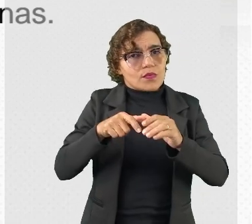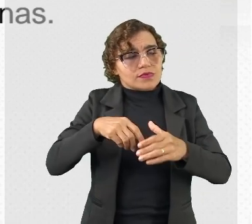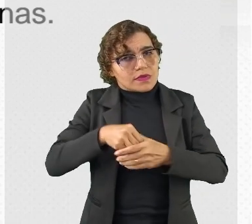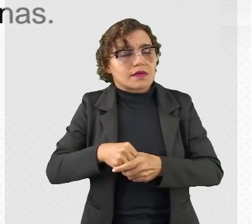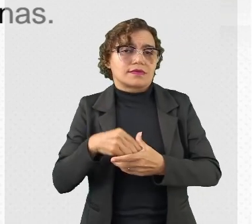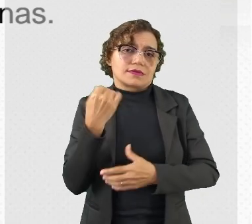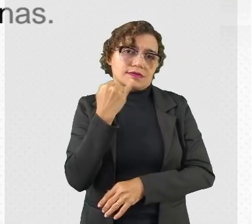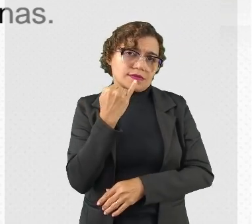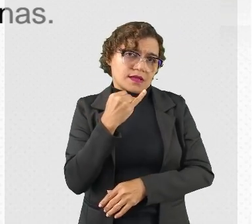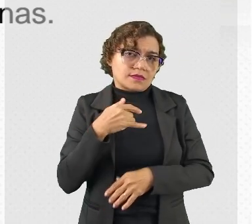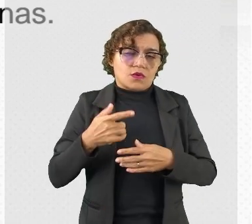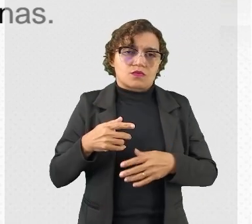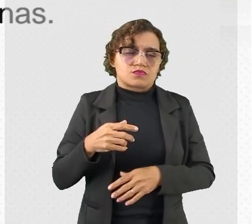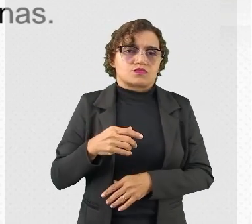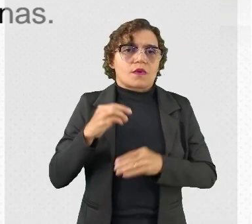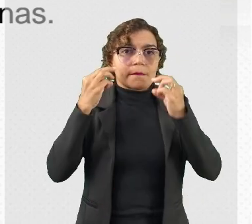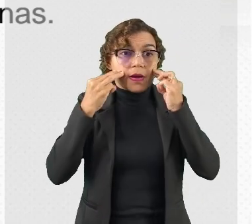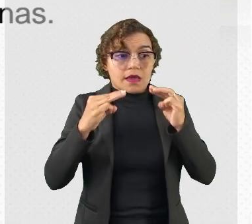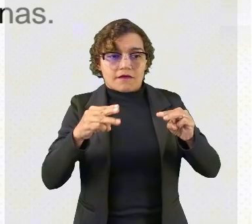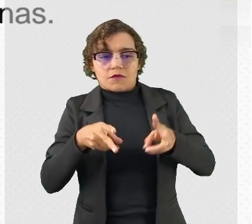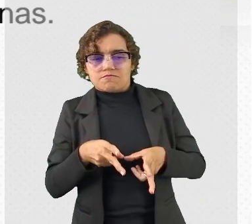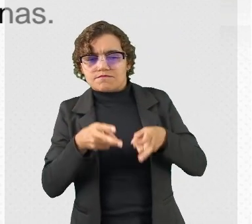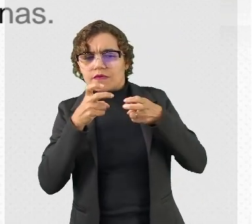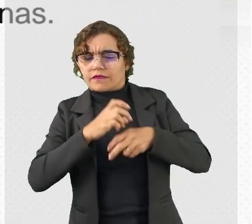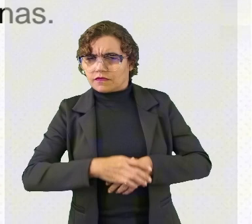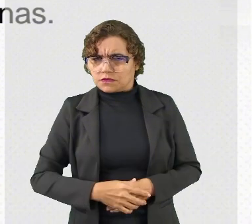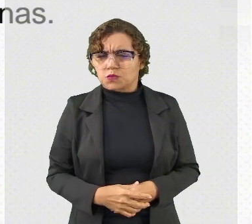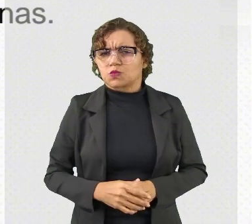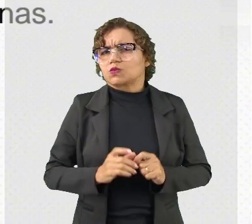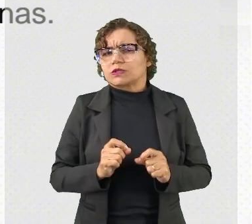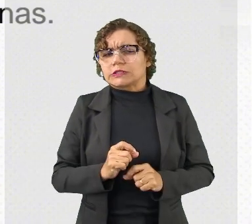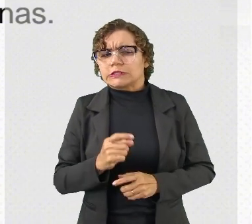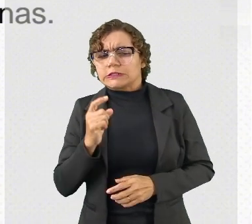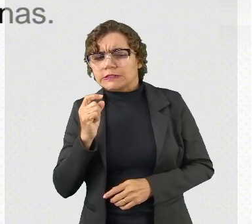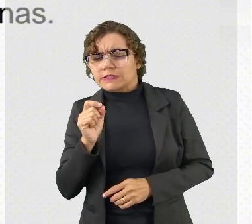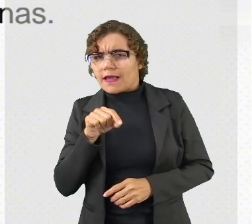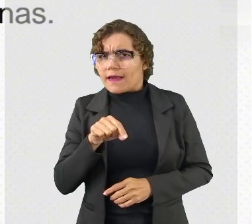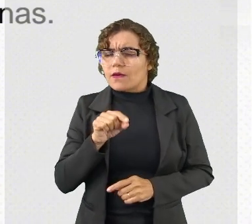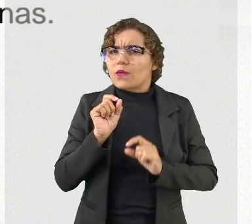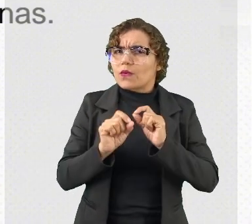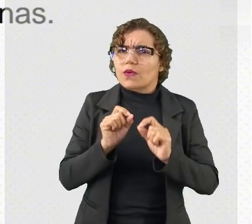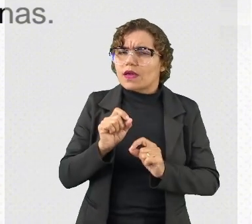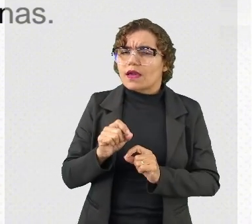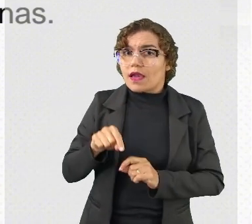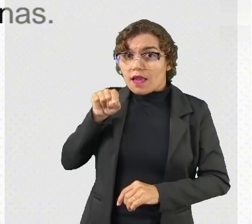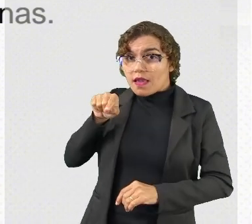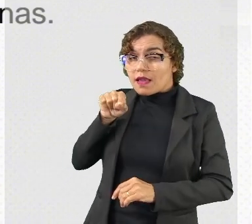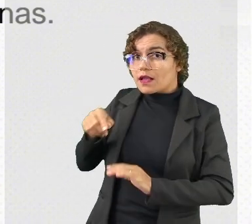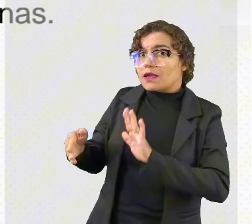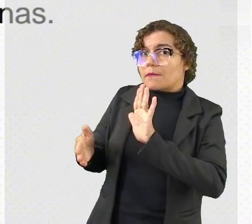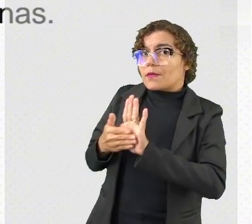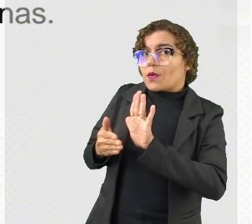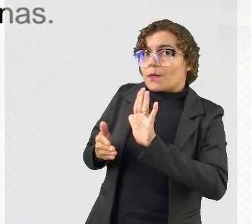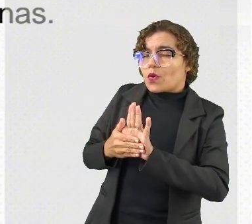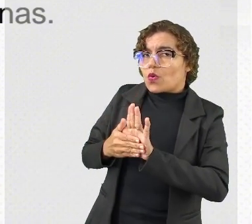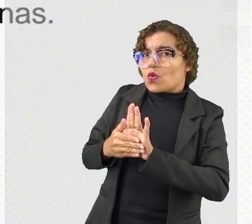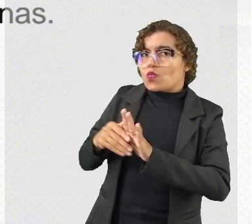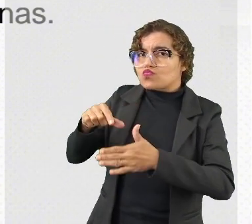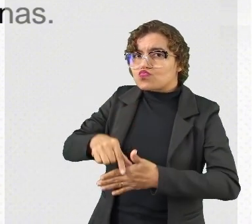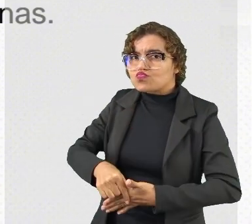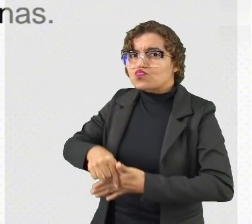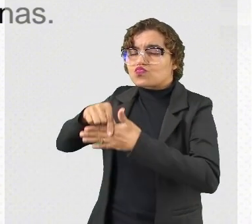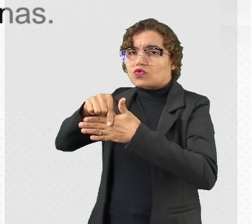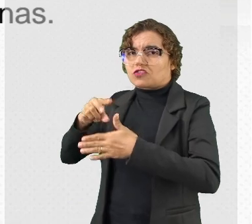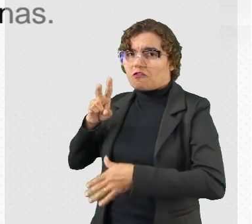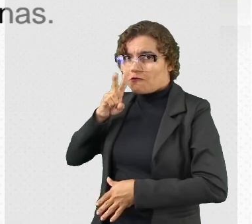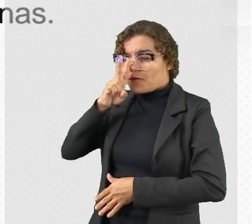Essa percepção, vai dizer o nosso texto, está no centro de sua proposta de um líder forte, um líder